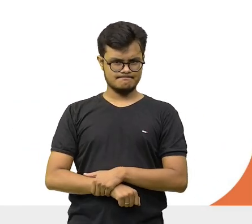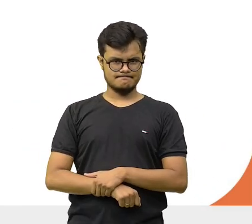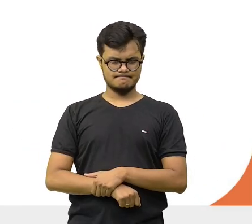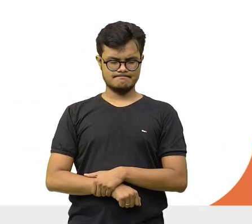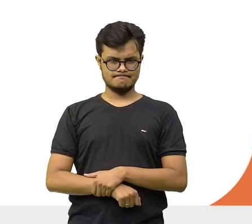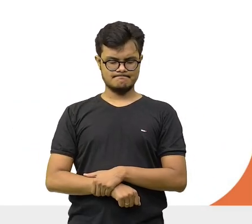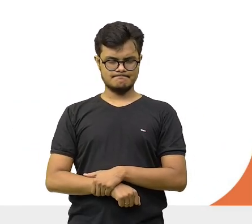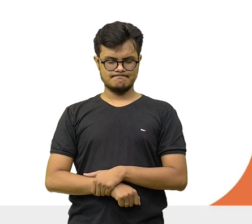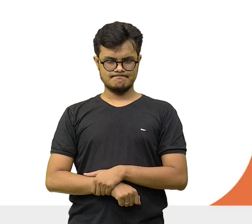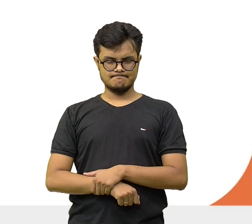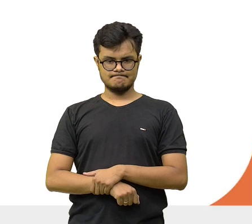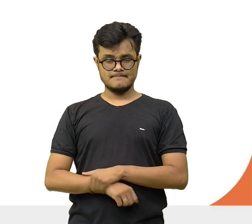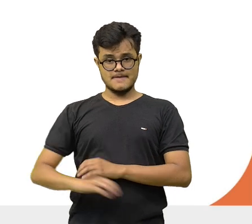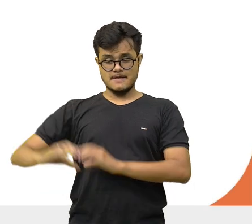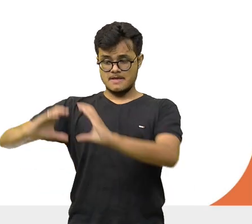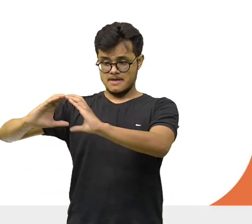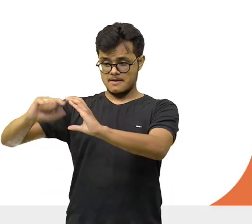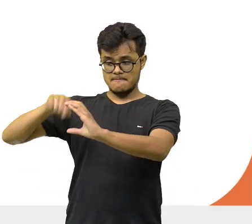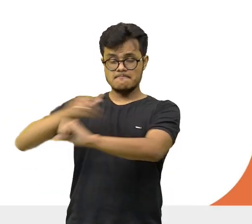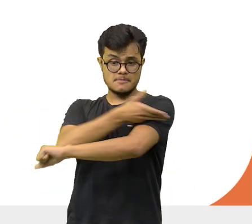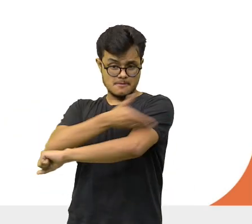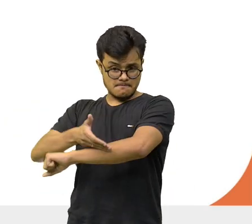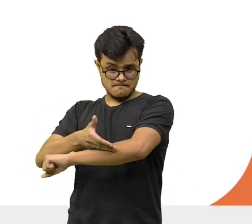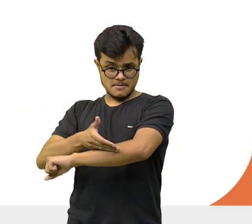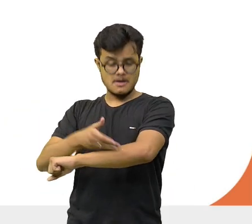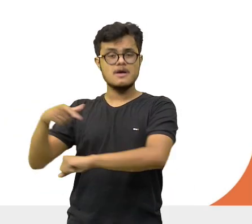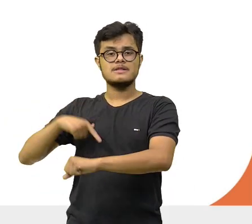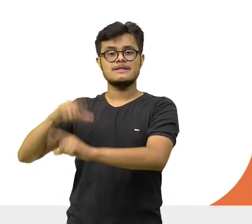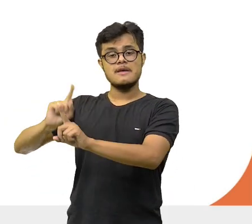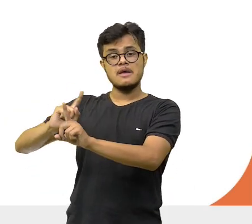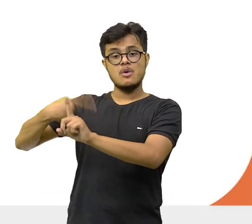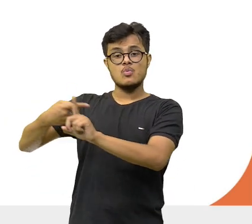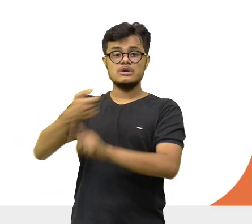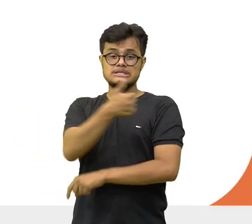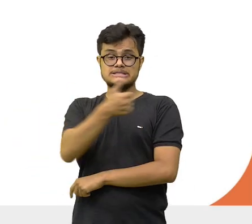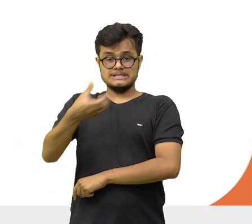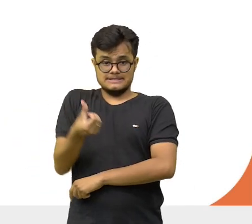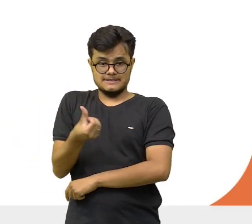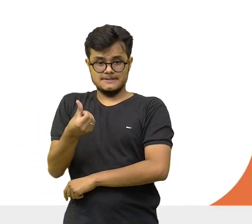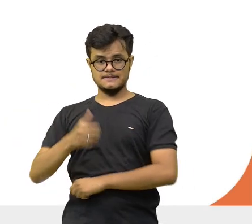uma mesa. A bola branca possui uma carga de 16 microcoulomb.